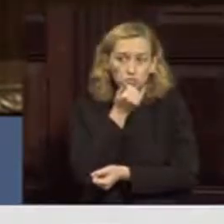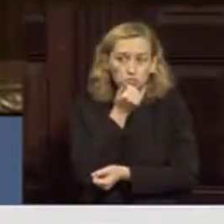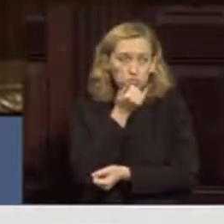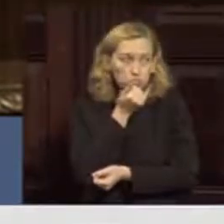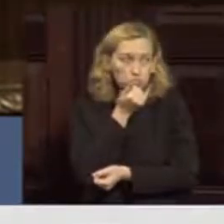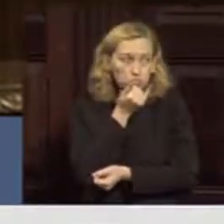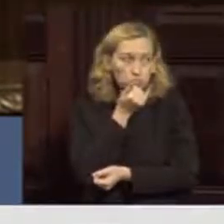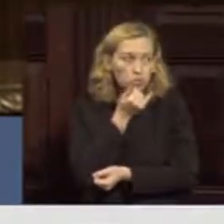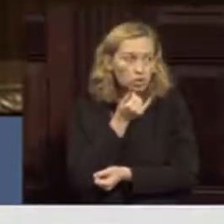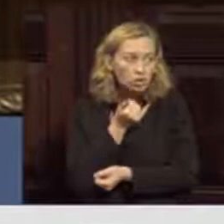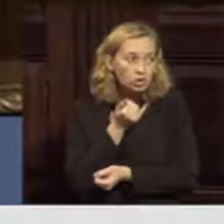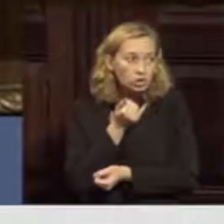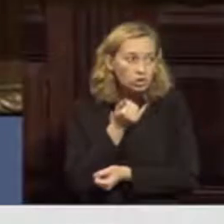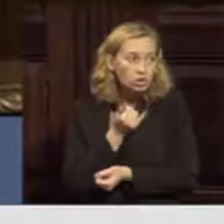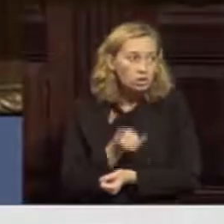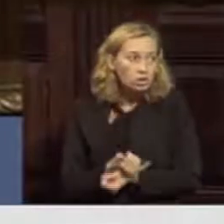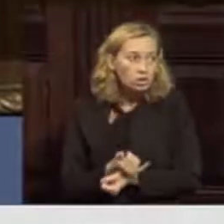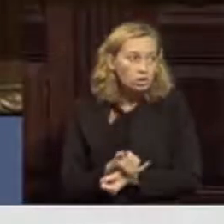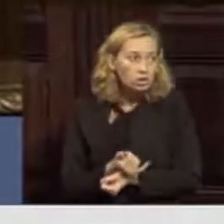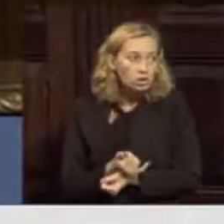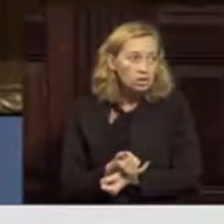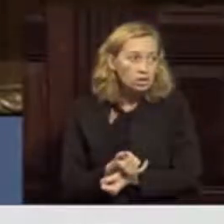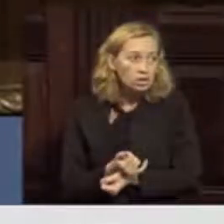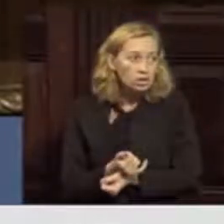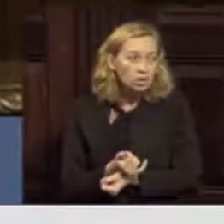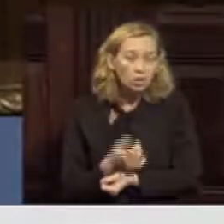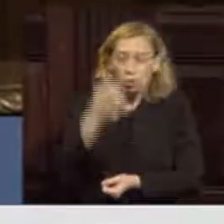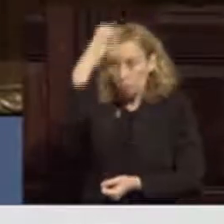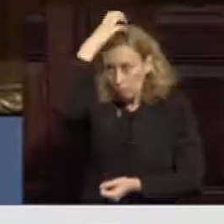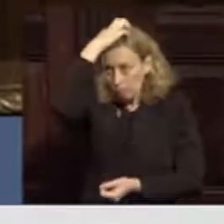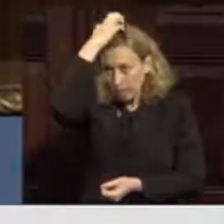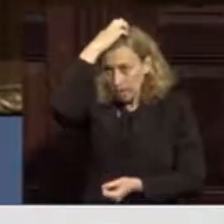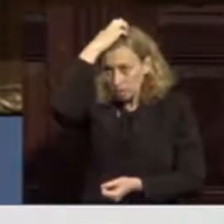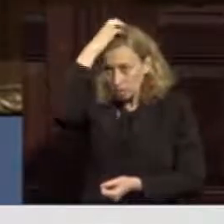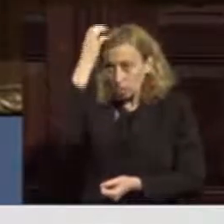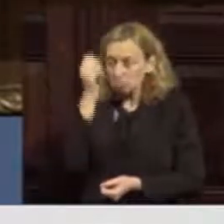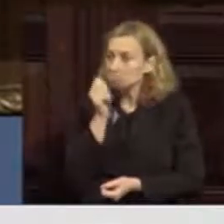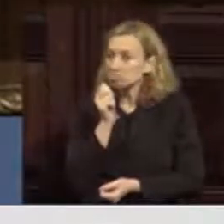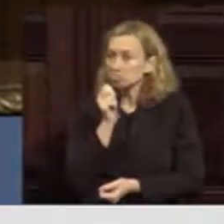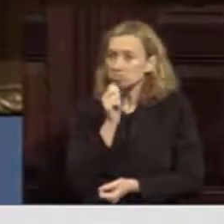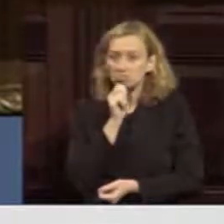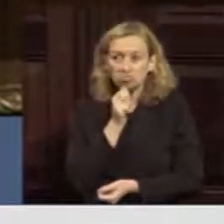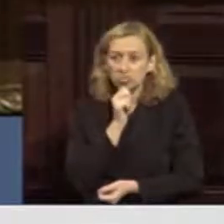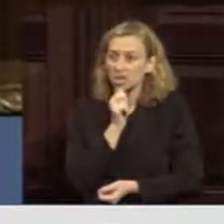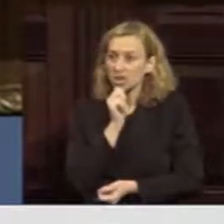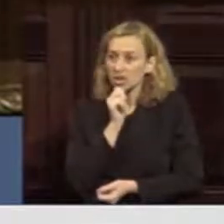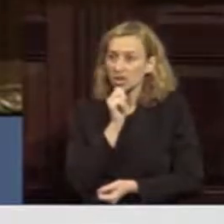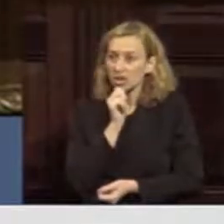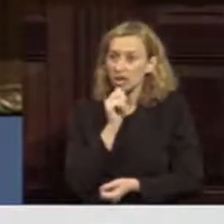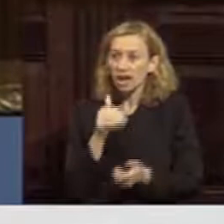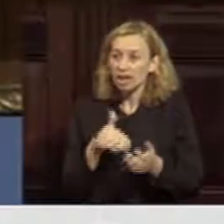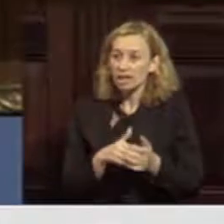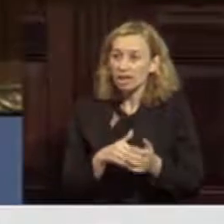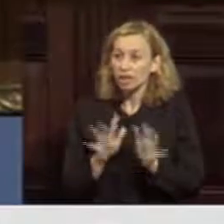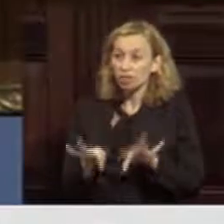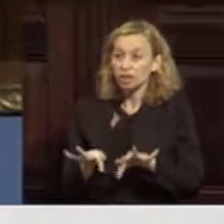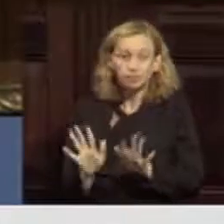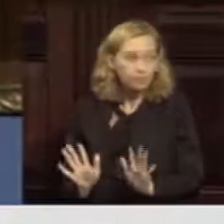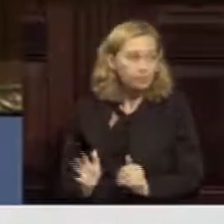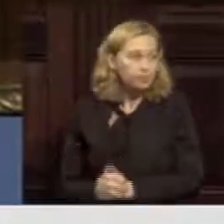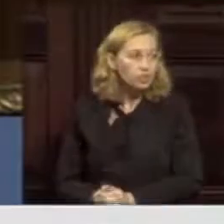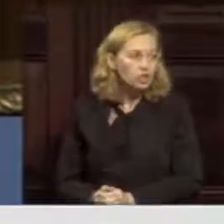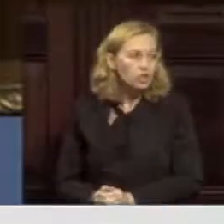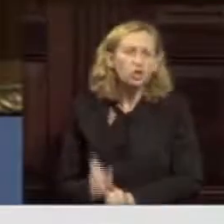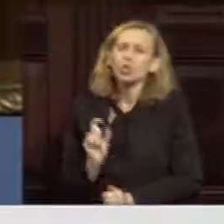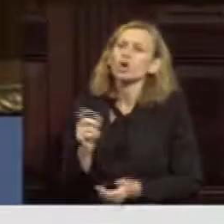Diz o seguinte: ninguém será considerado culpado até o trânsito em julgado de sentença penal condenatória.